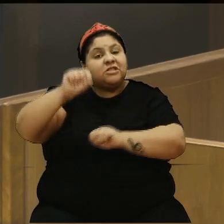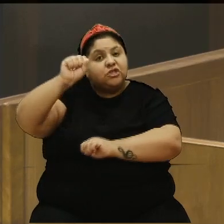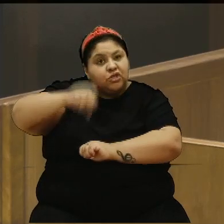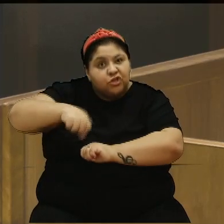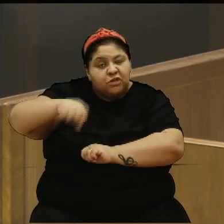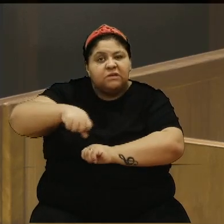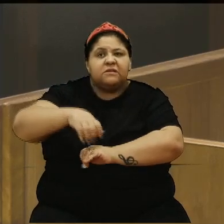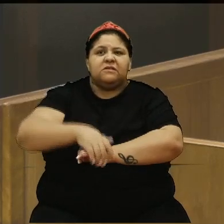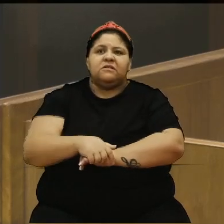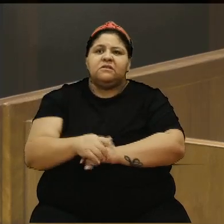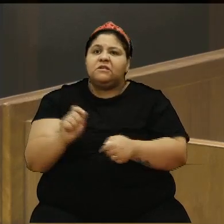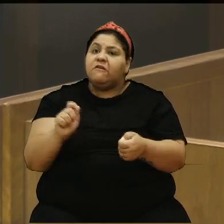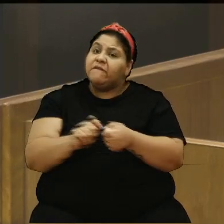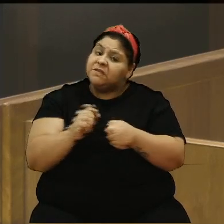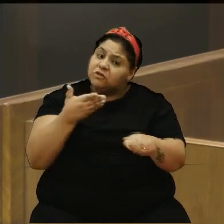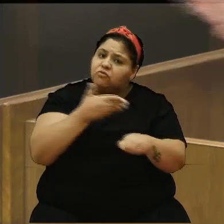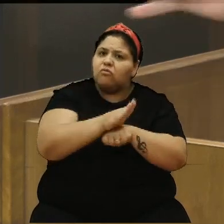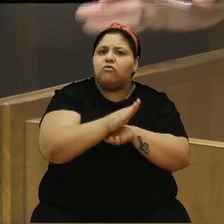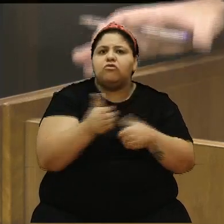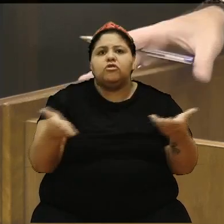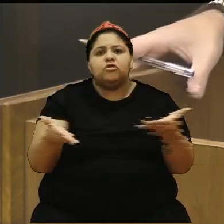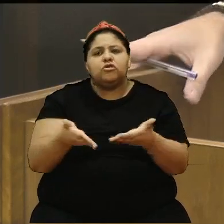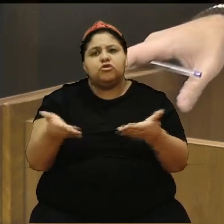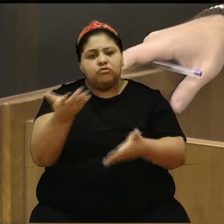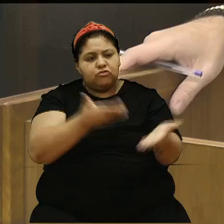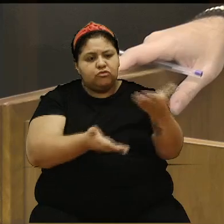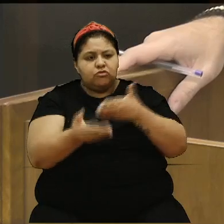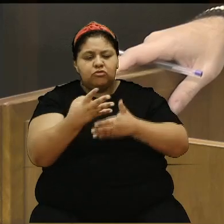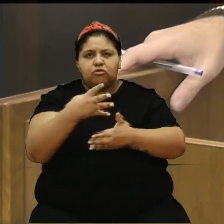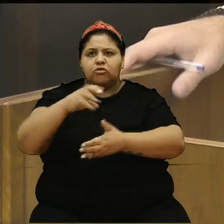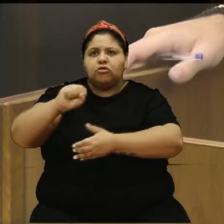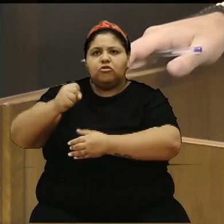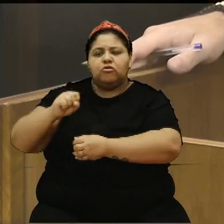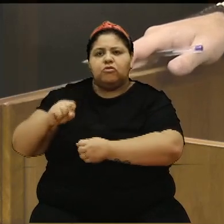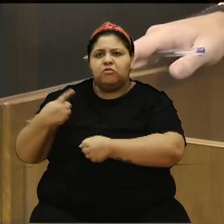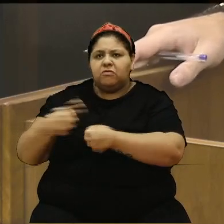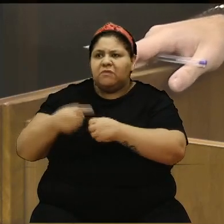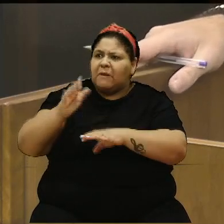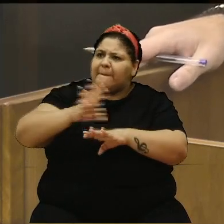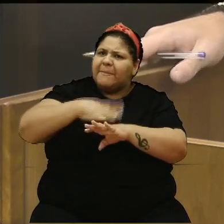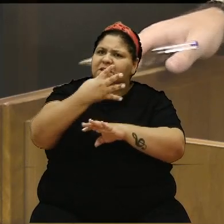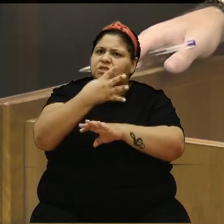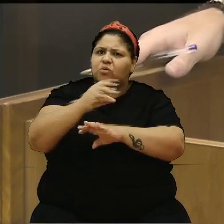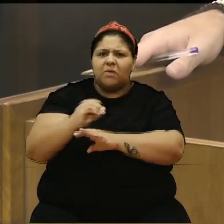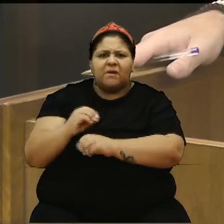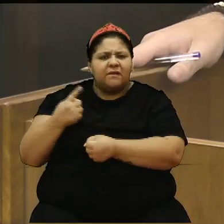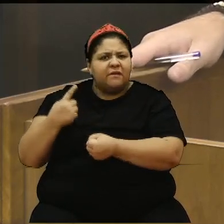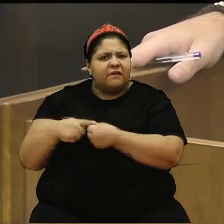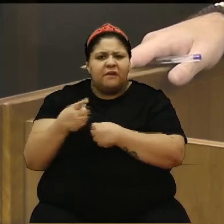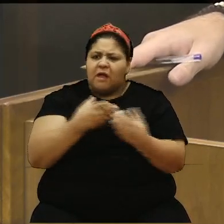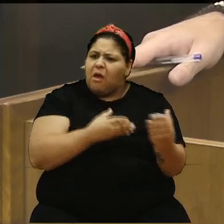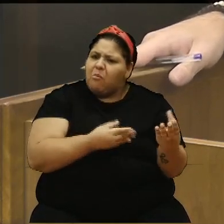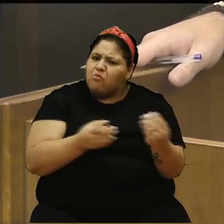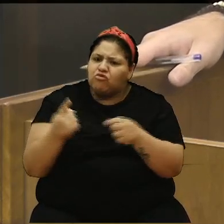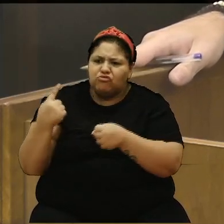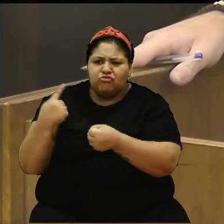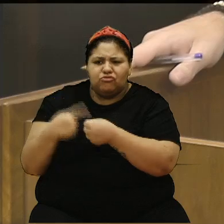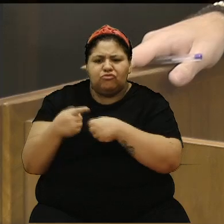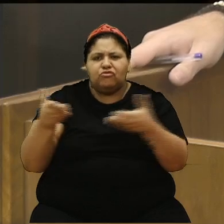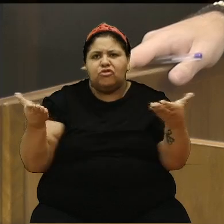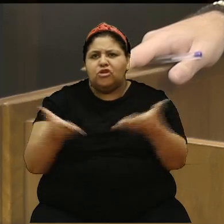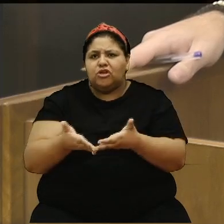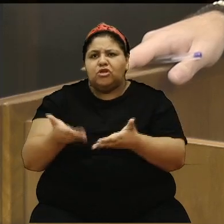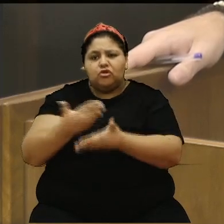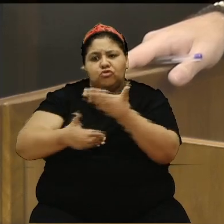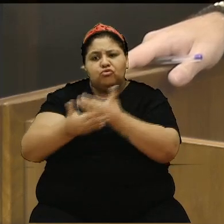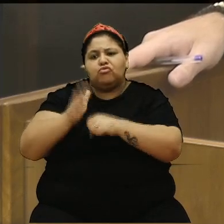né, fazer a parte deles aqui, já que a gente atende 48 municípios, mais de 40. É muito município e acaba caindo tudo